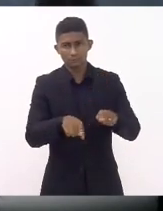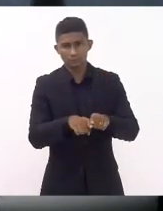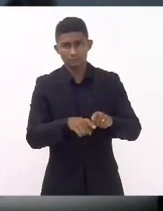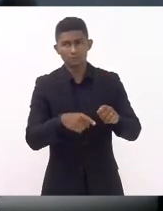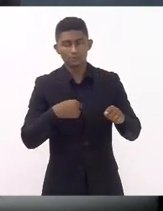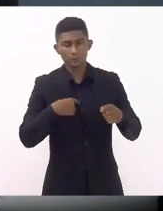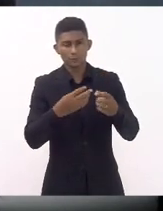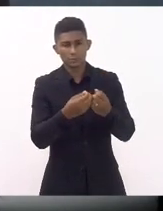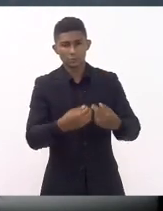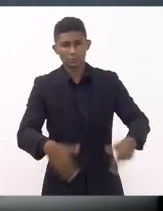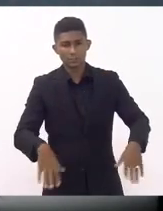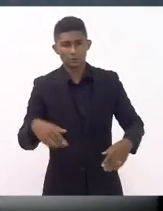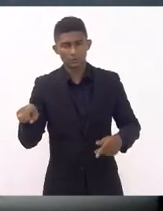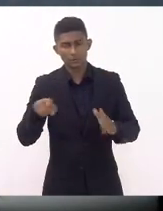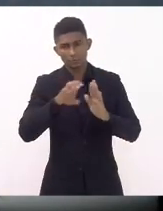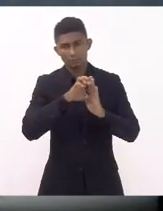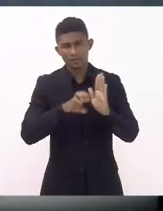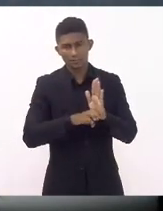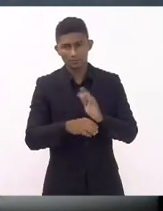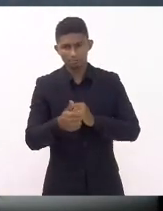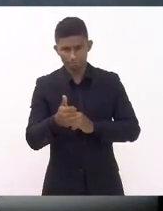Valdec.